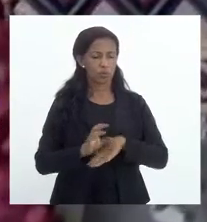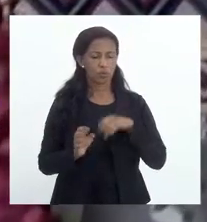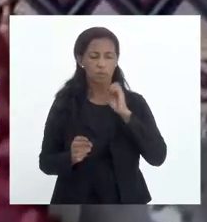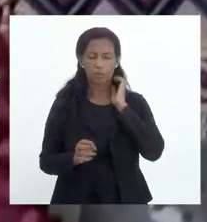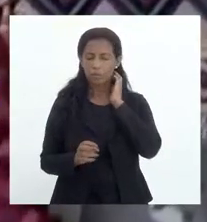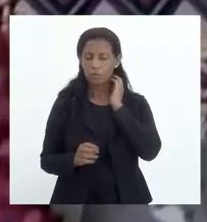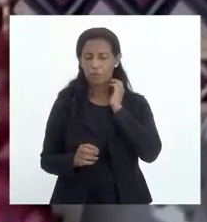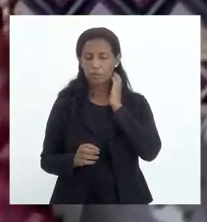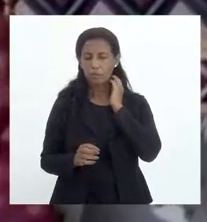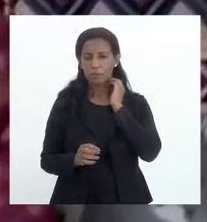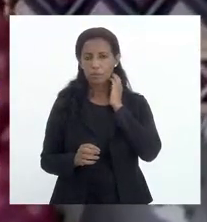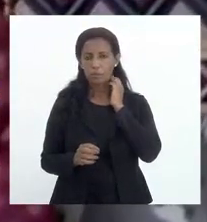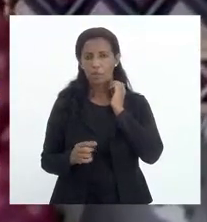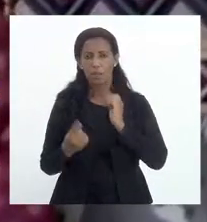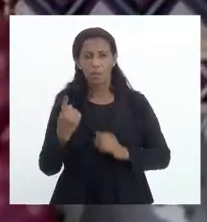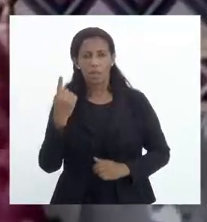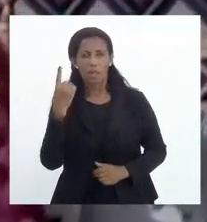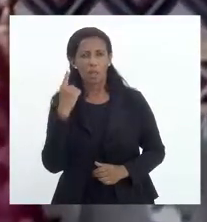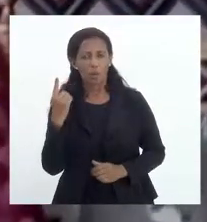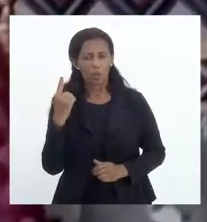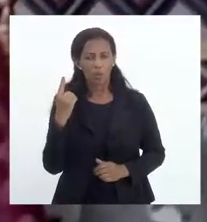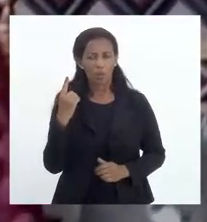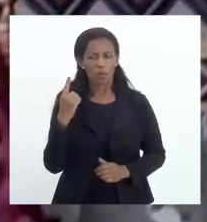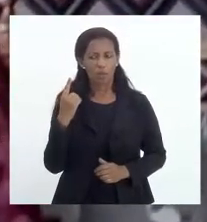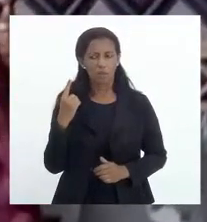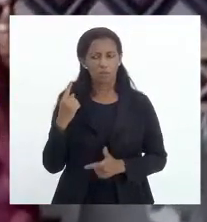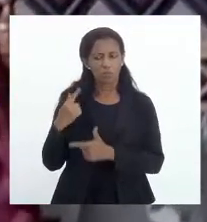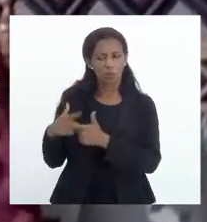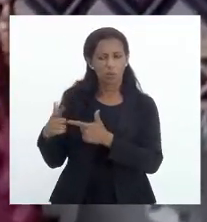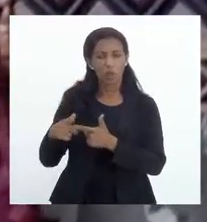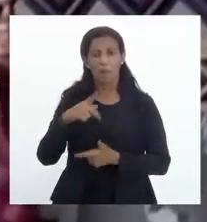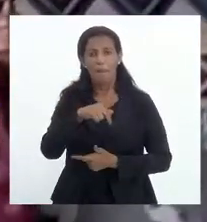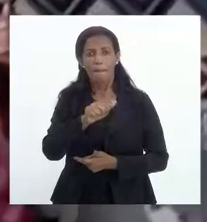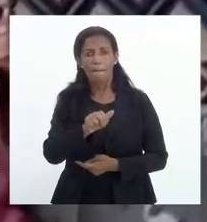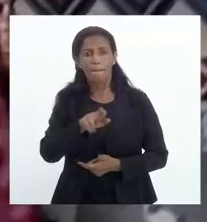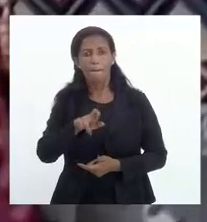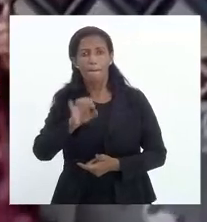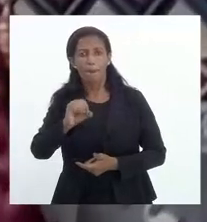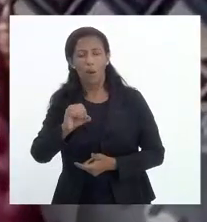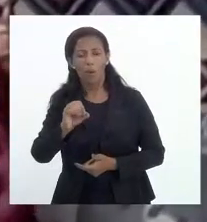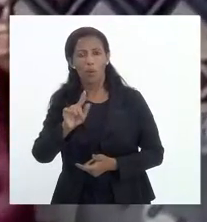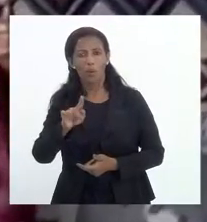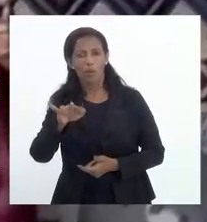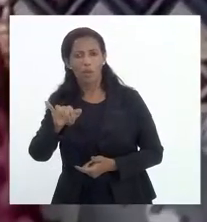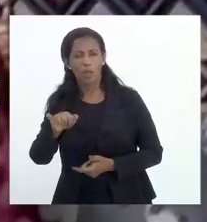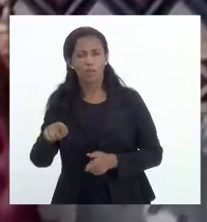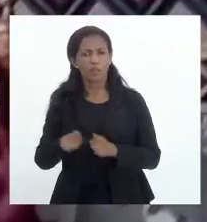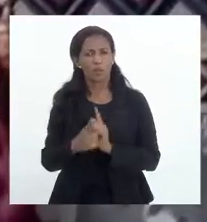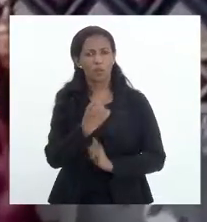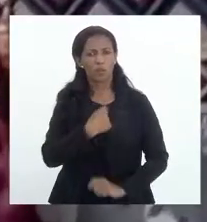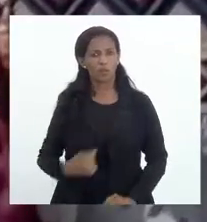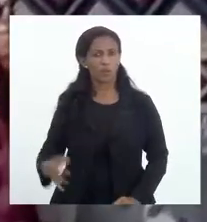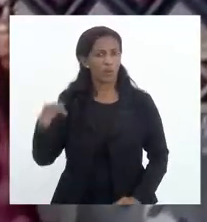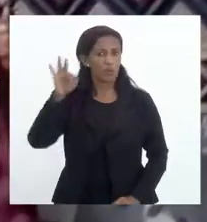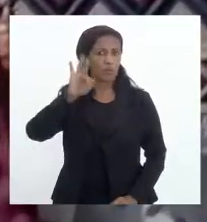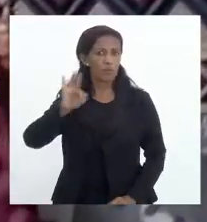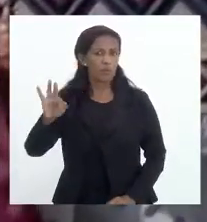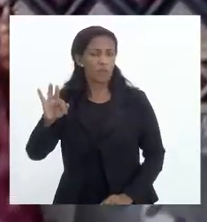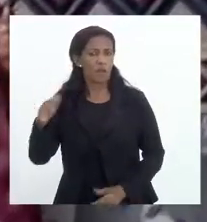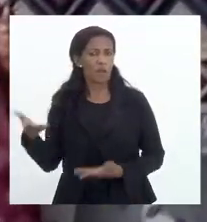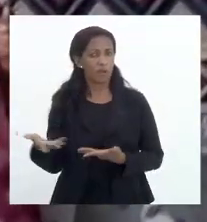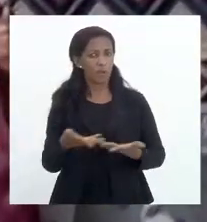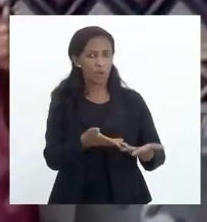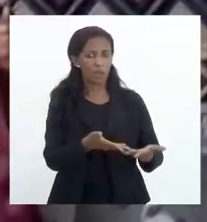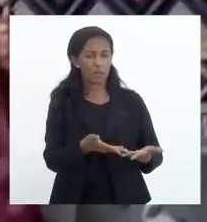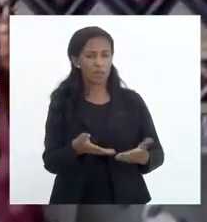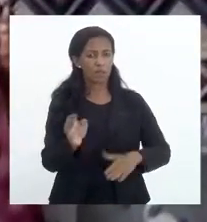das ameaças de Paulo Guedes e do governo federal em relação ao Rio de Janeiro, que está